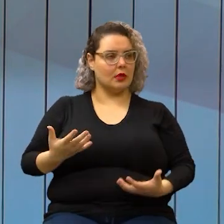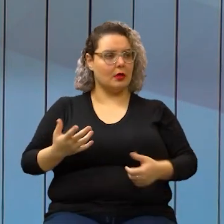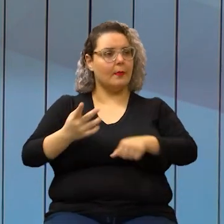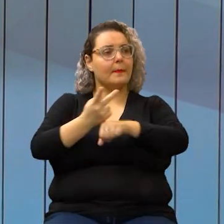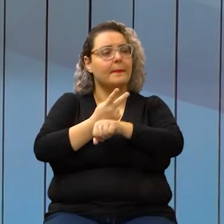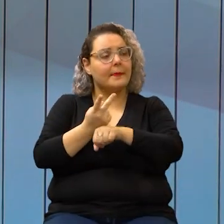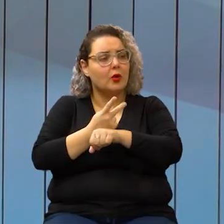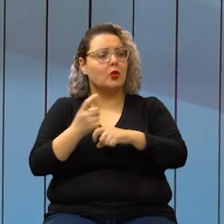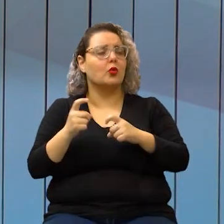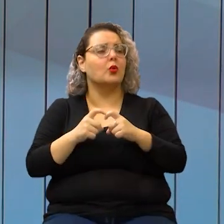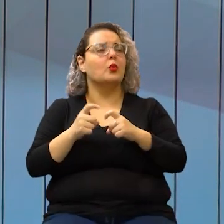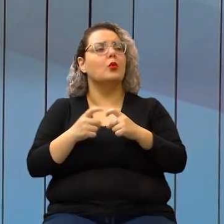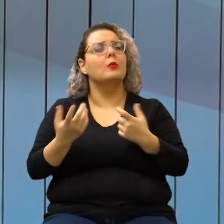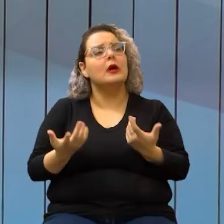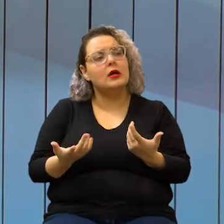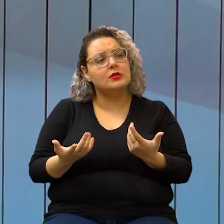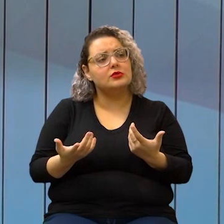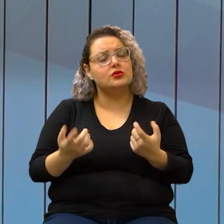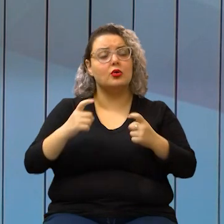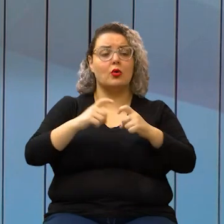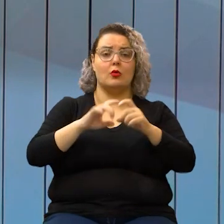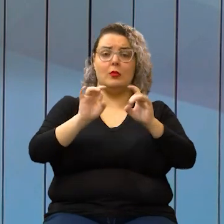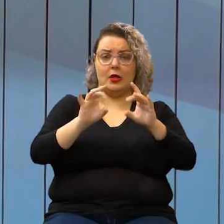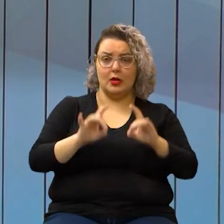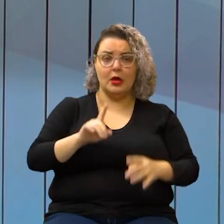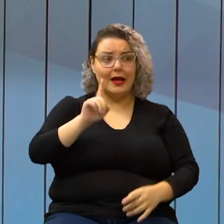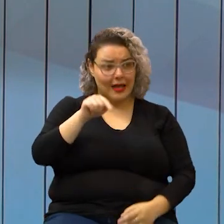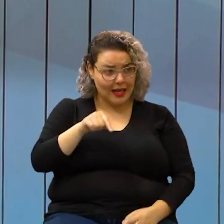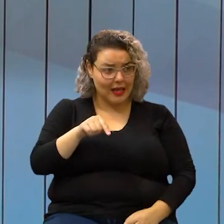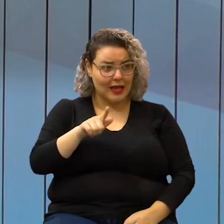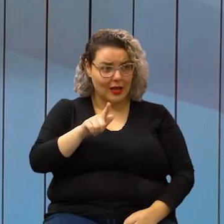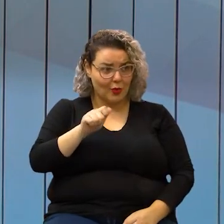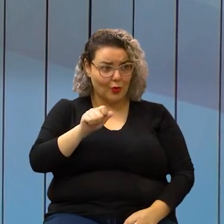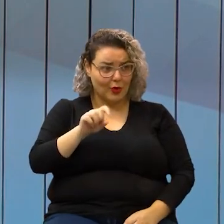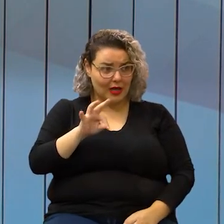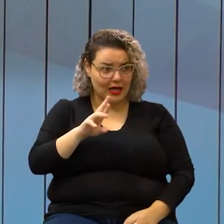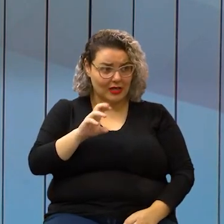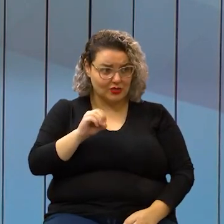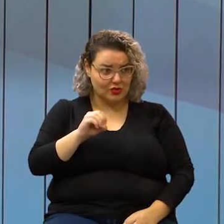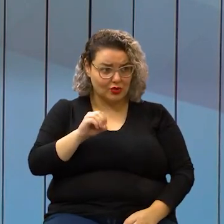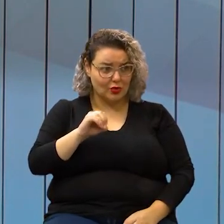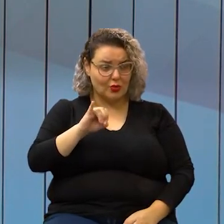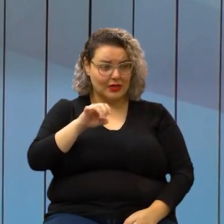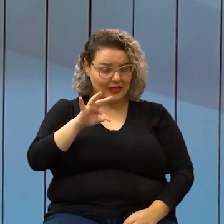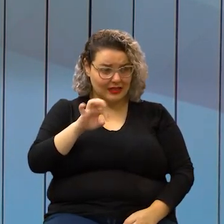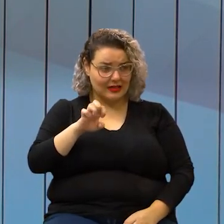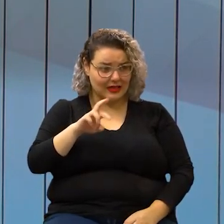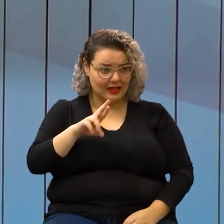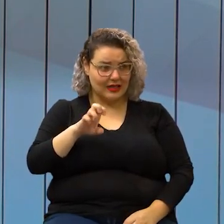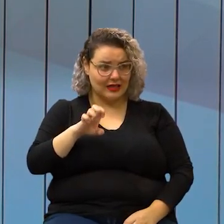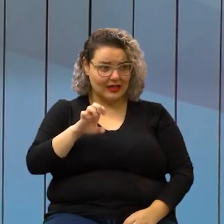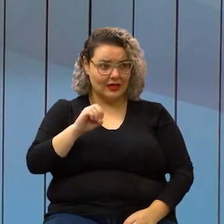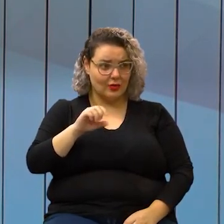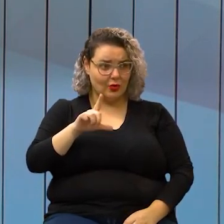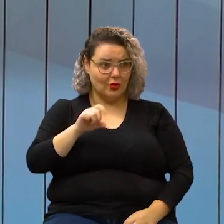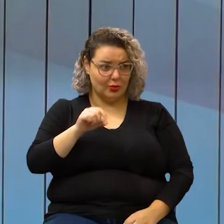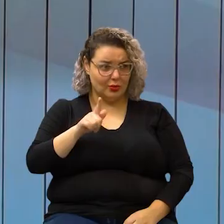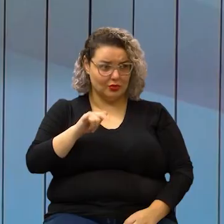nós devemos procurar um médico. O médico específico é o gastroenterologista,